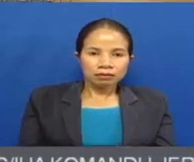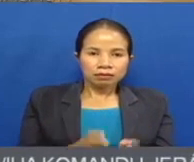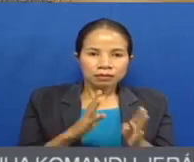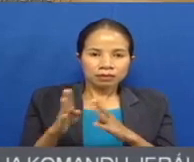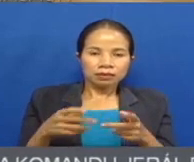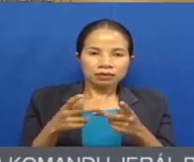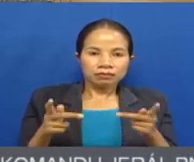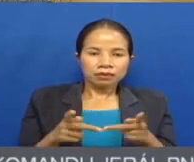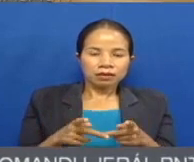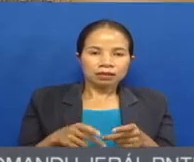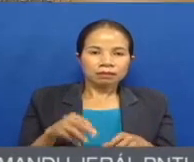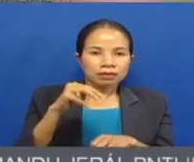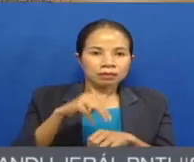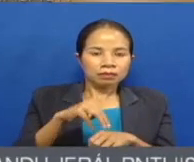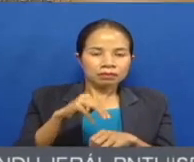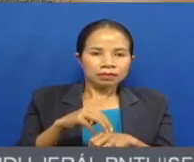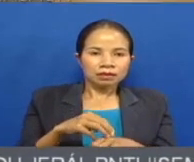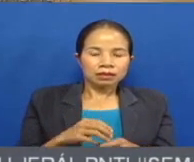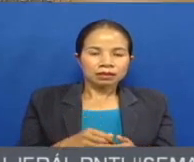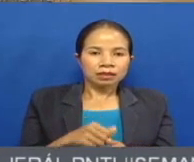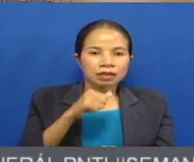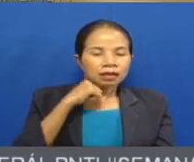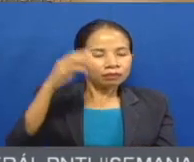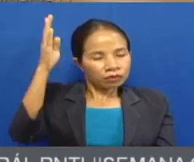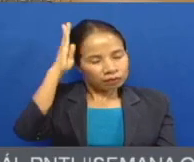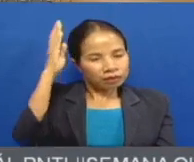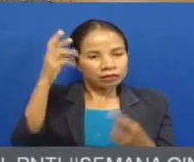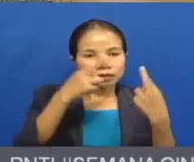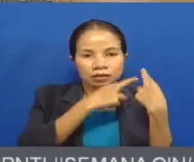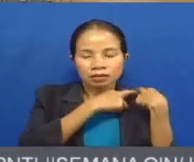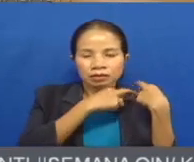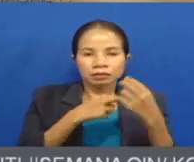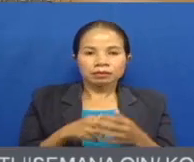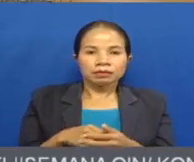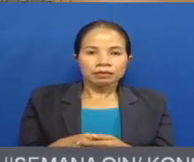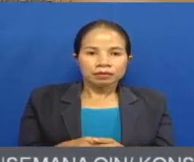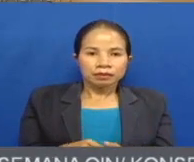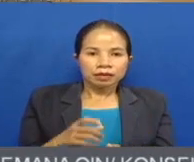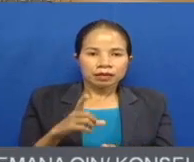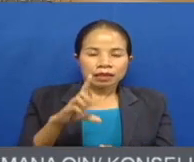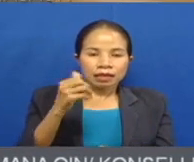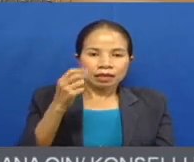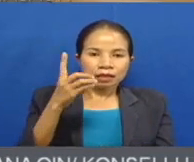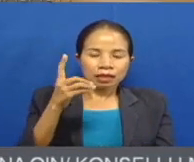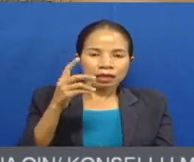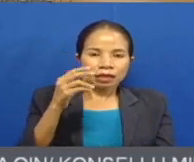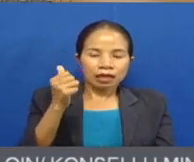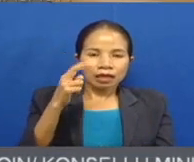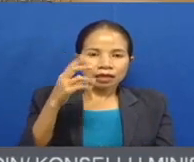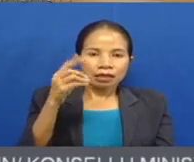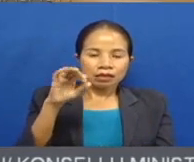Preparação Fátima para a missa ordenação episcopal no tomada de posse para o bispo Fon Dom Leandro Maria Alves e